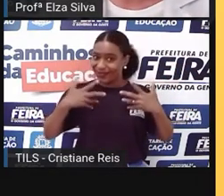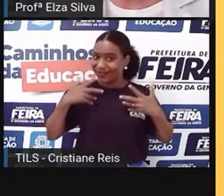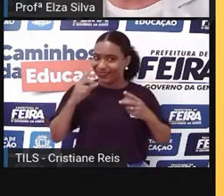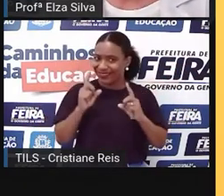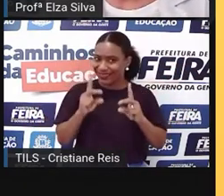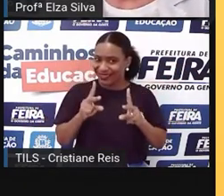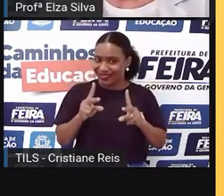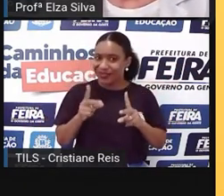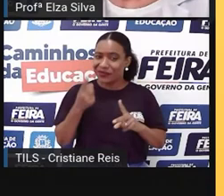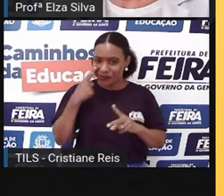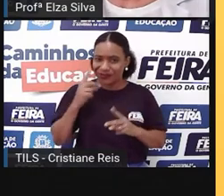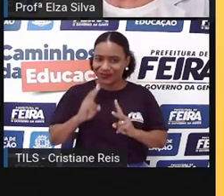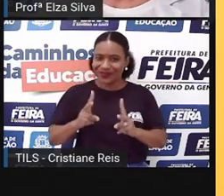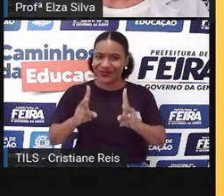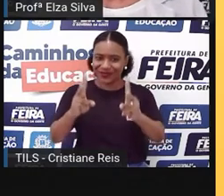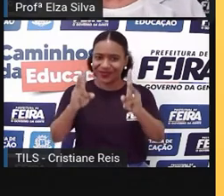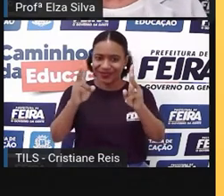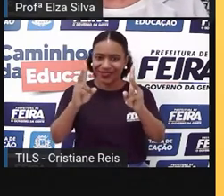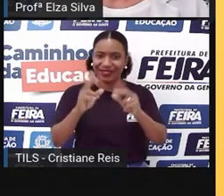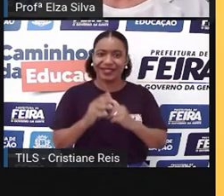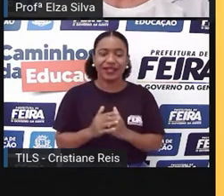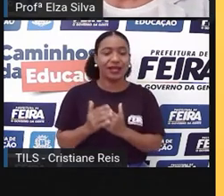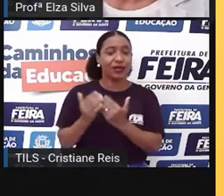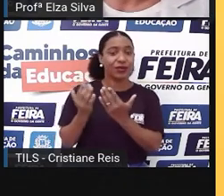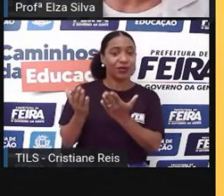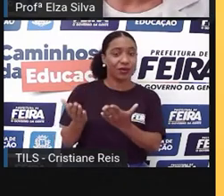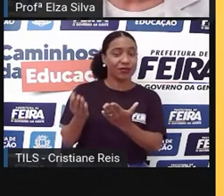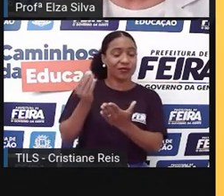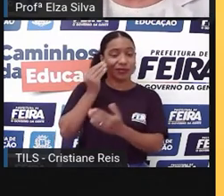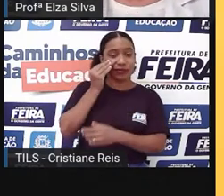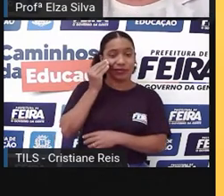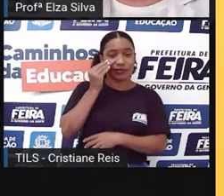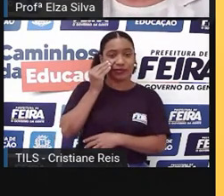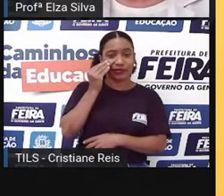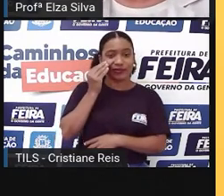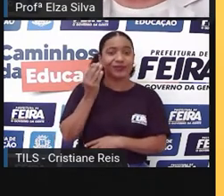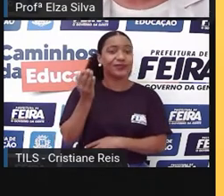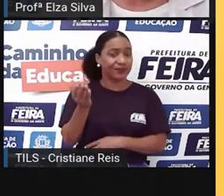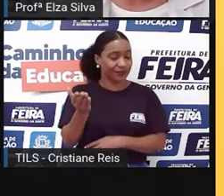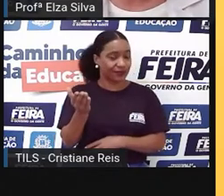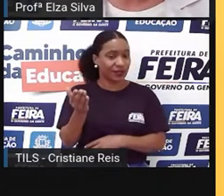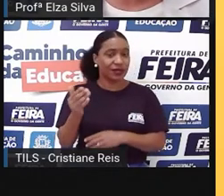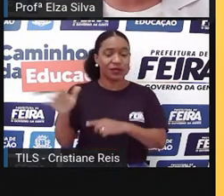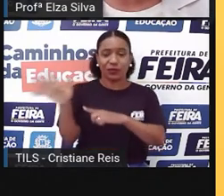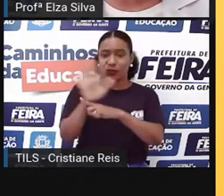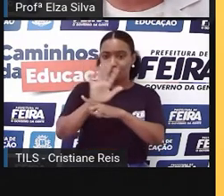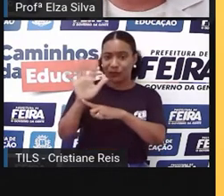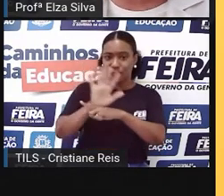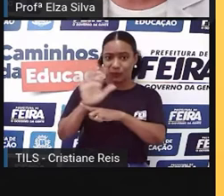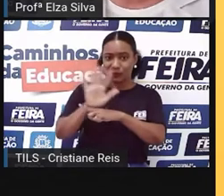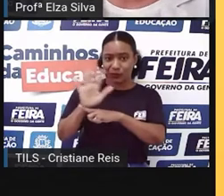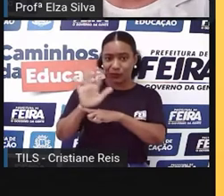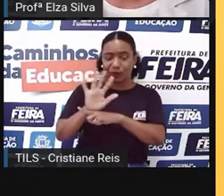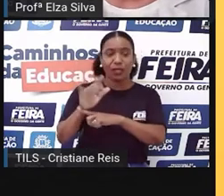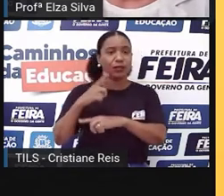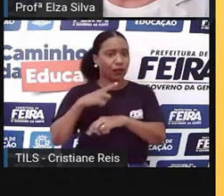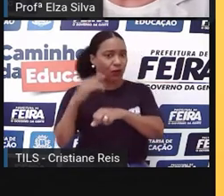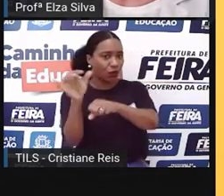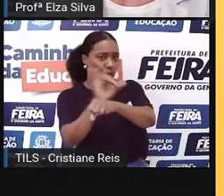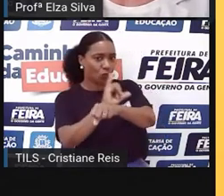continuar. E vou apresentar para vocês agora, através de um vídeo que está disponível lá no